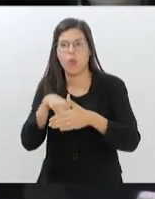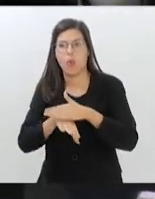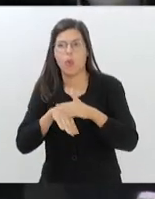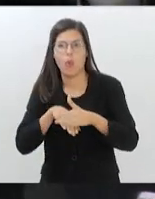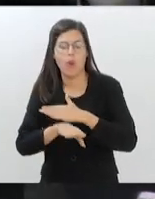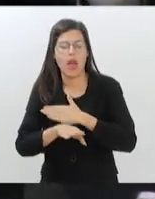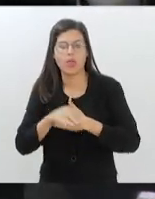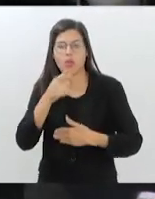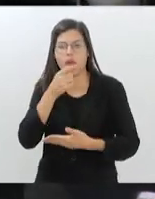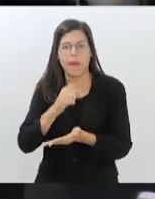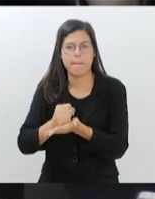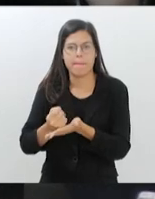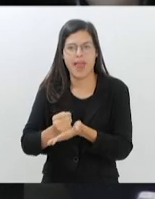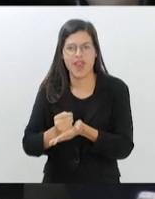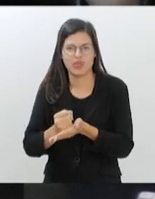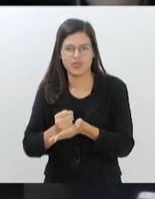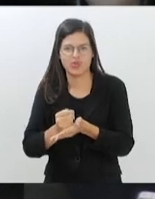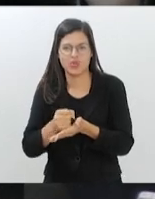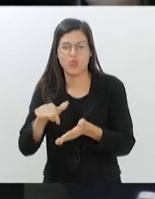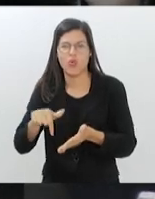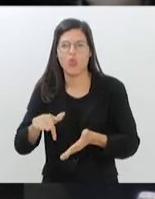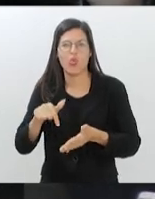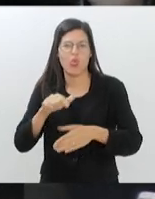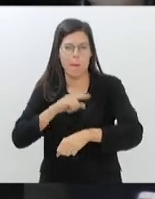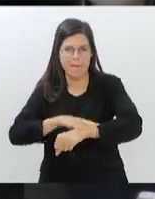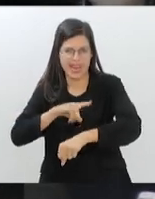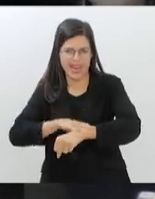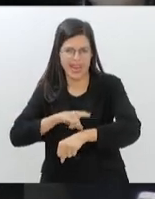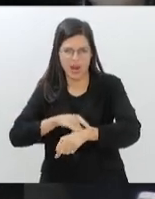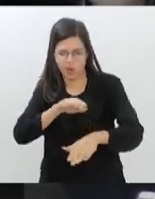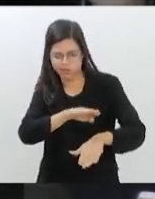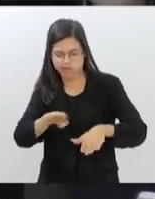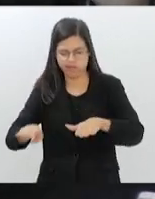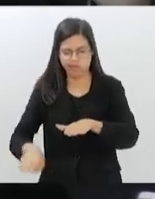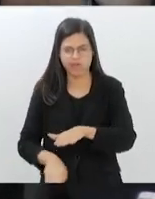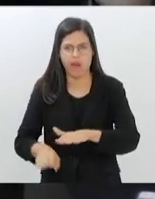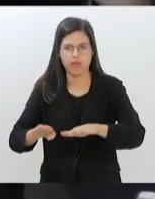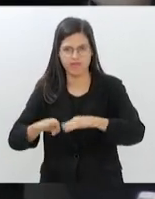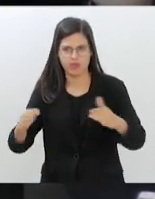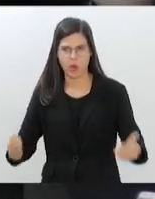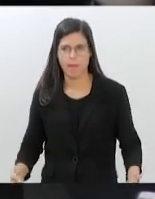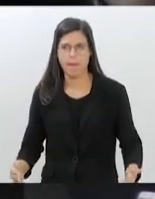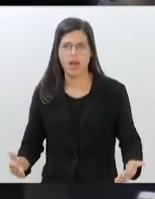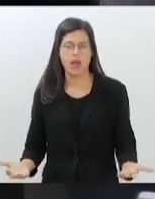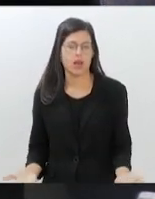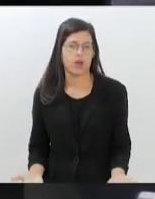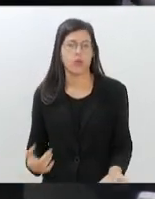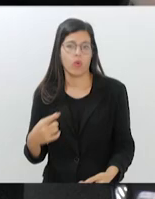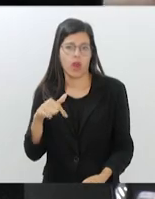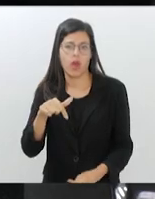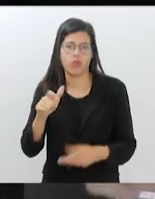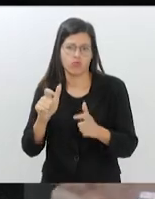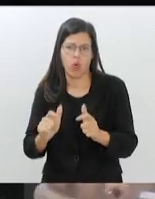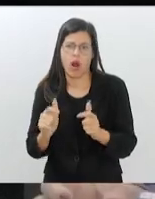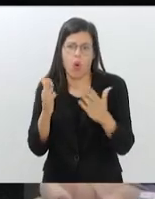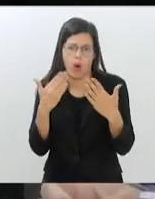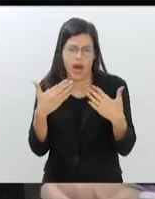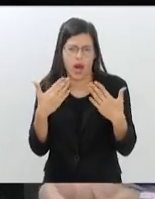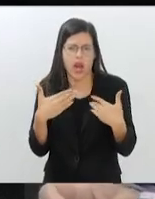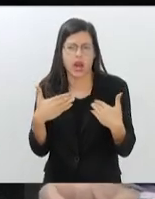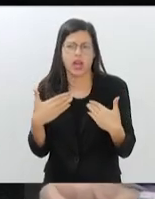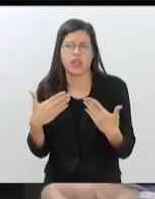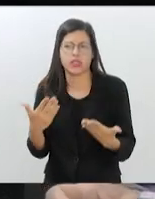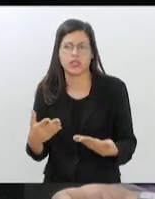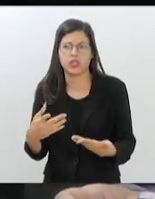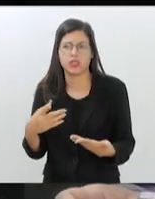pia do banheiro Então é um lugar que tem umidade muita gente guarda remédio debaixo do forno da pia muita gente guarda remédio perto de onde